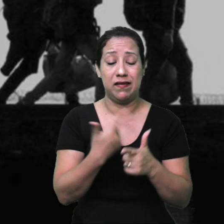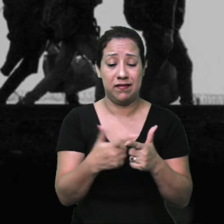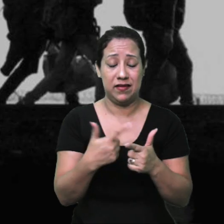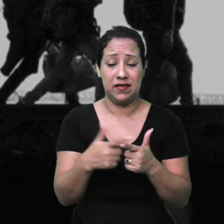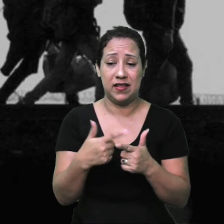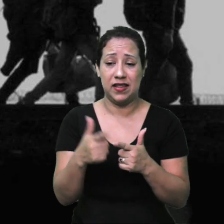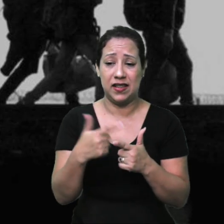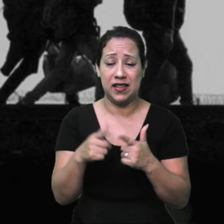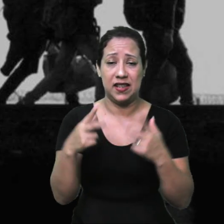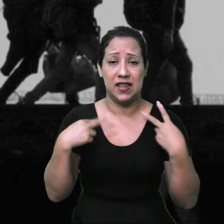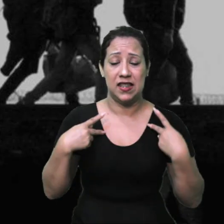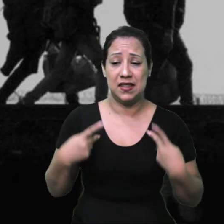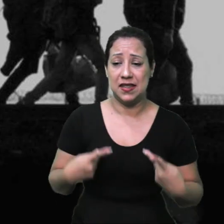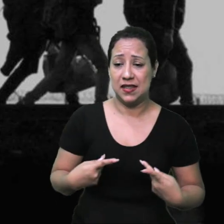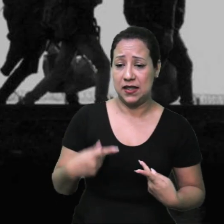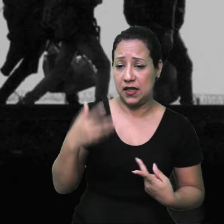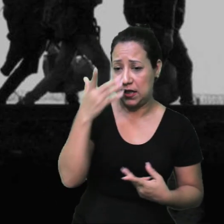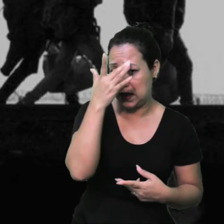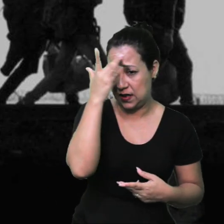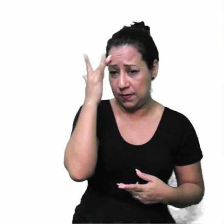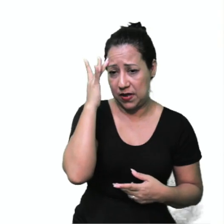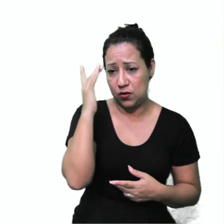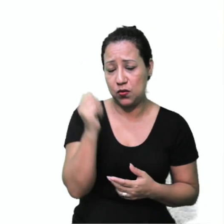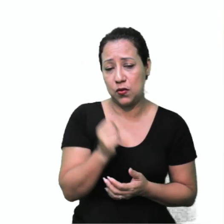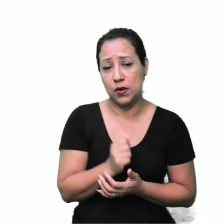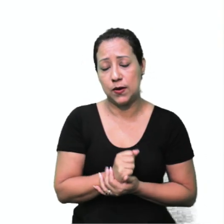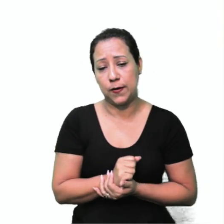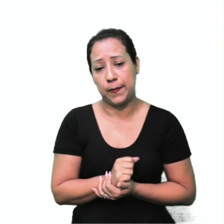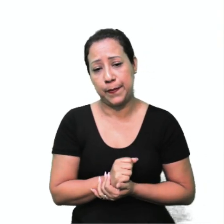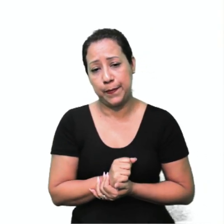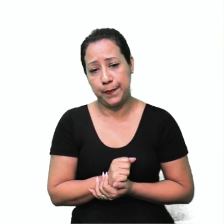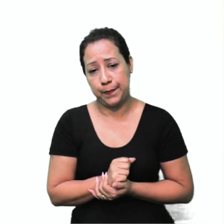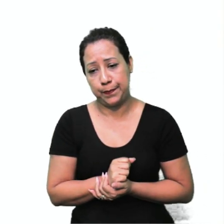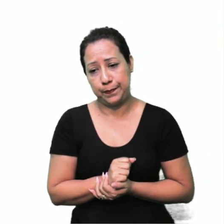humanitária, tá? Pensar no próximo.